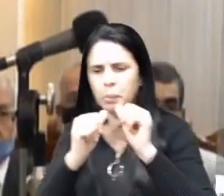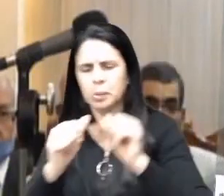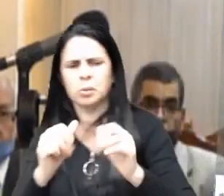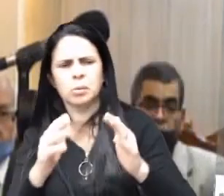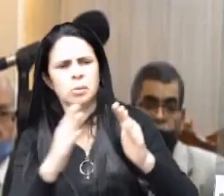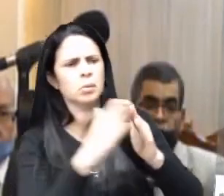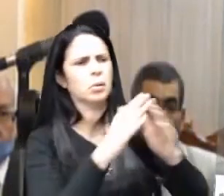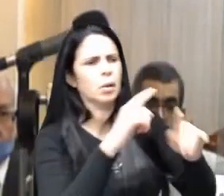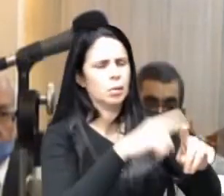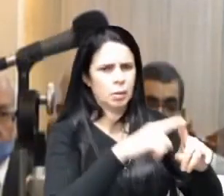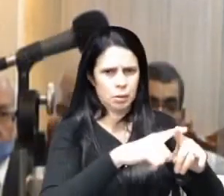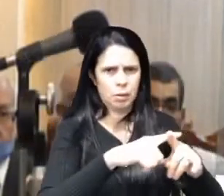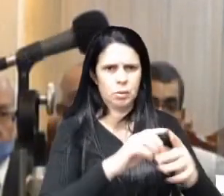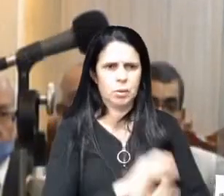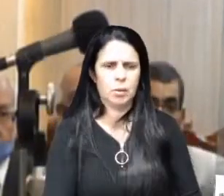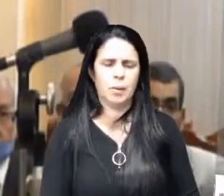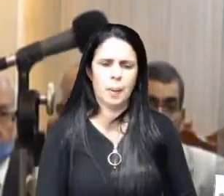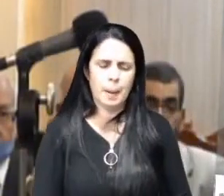Hã?